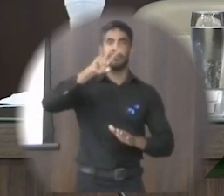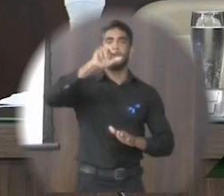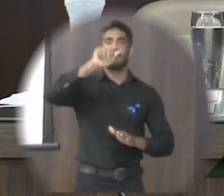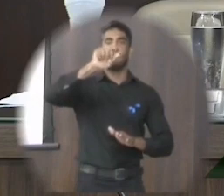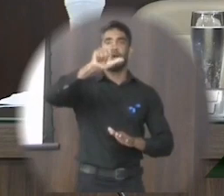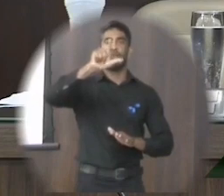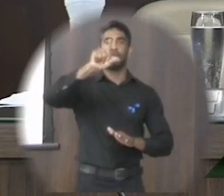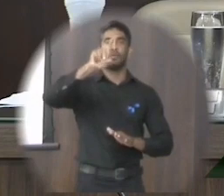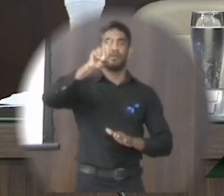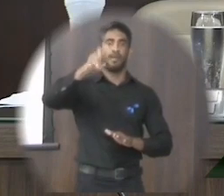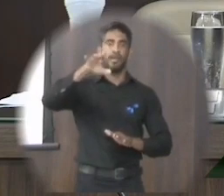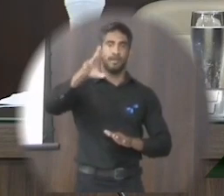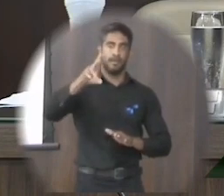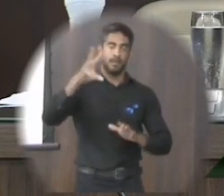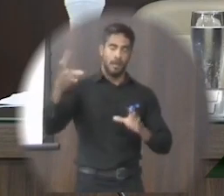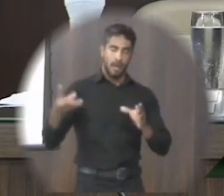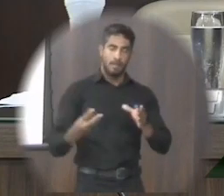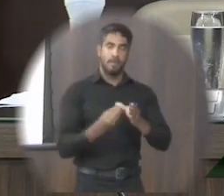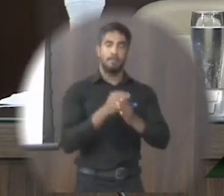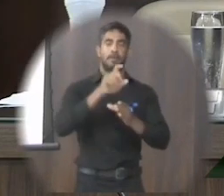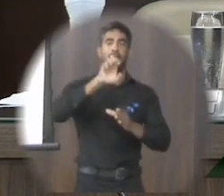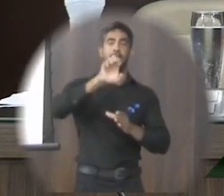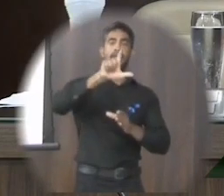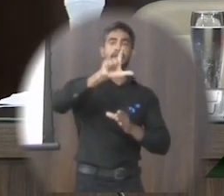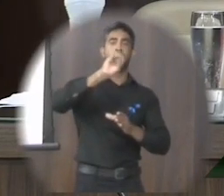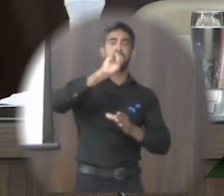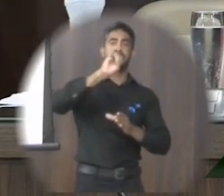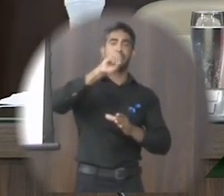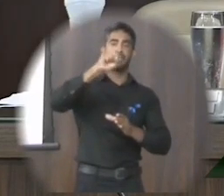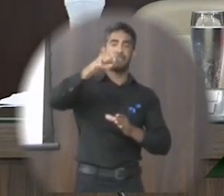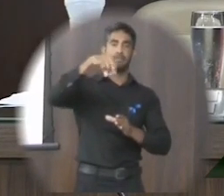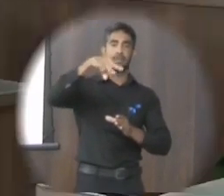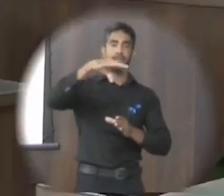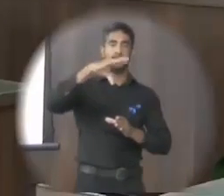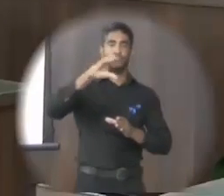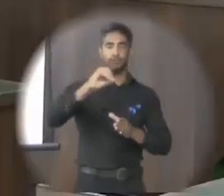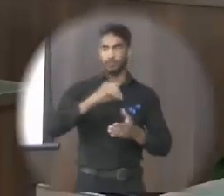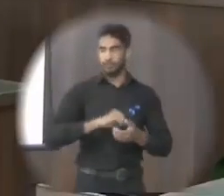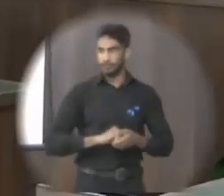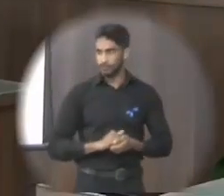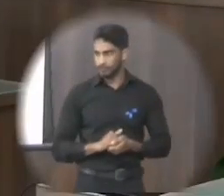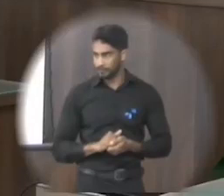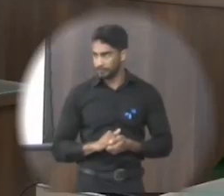Santos Silva, membro é o vereador Elismácio Borges Ferreira.